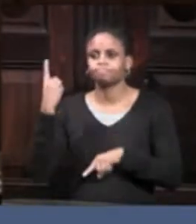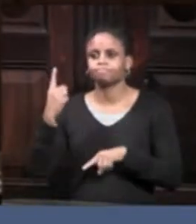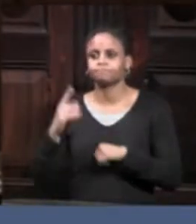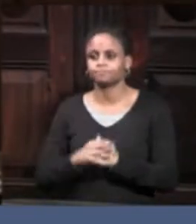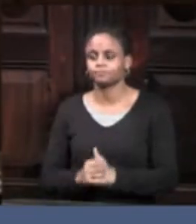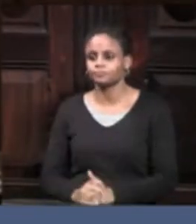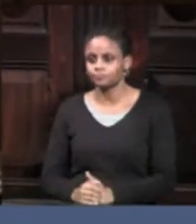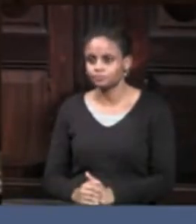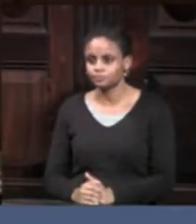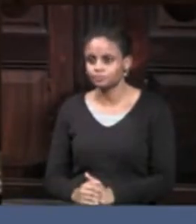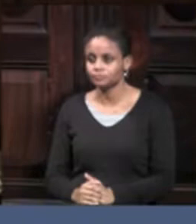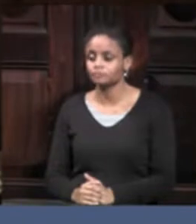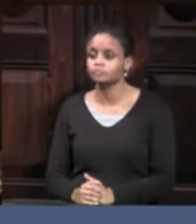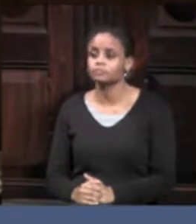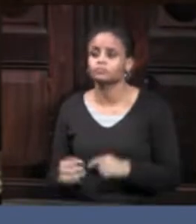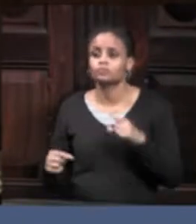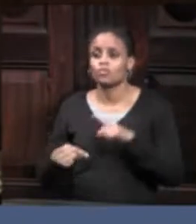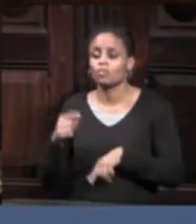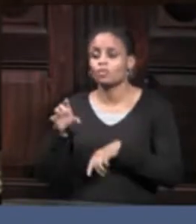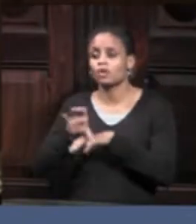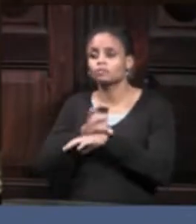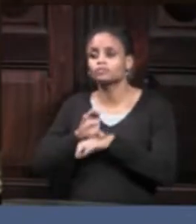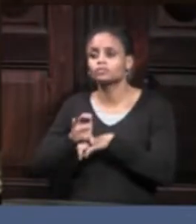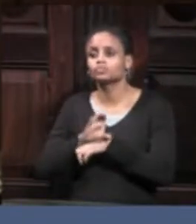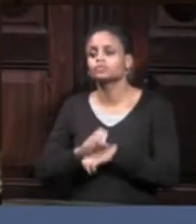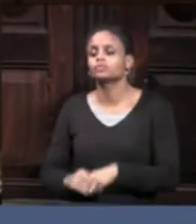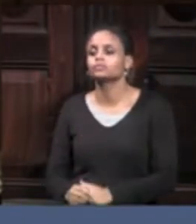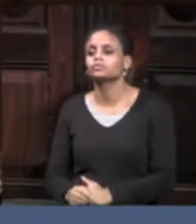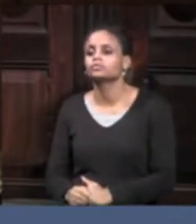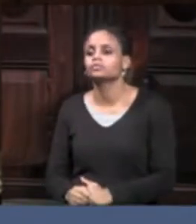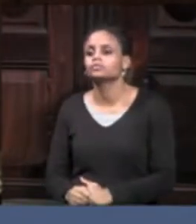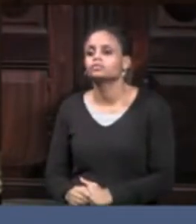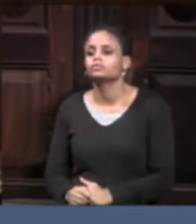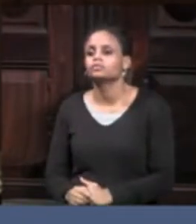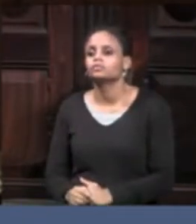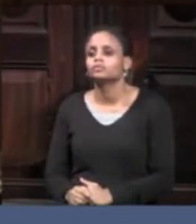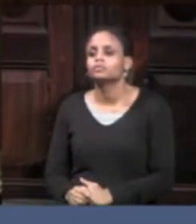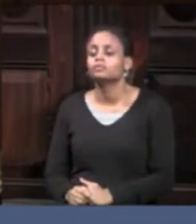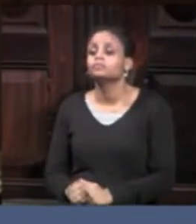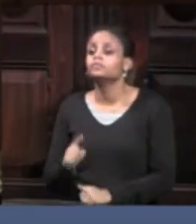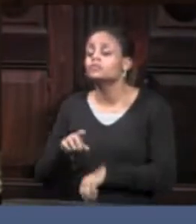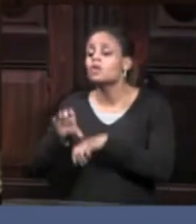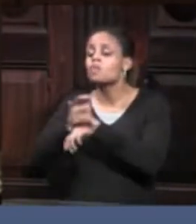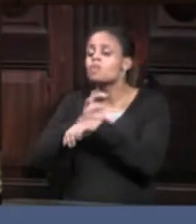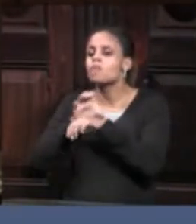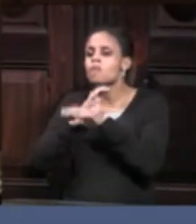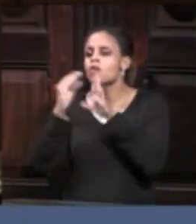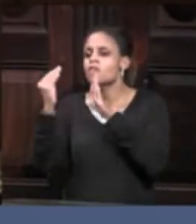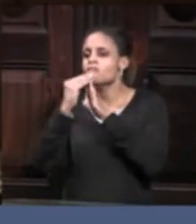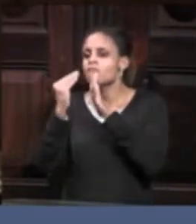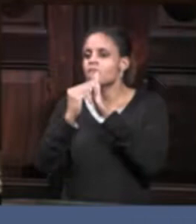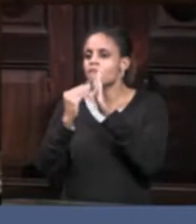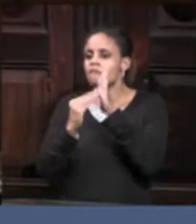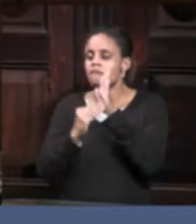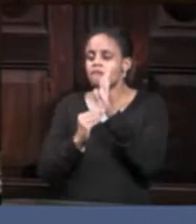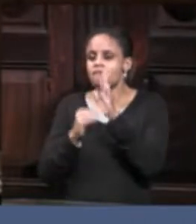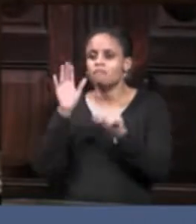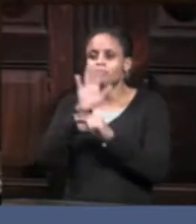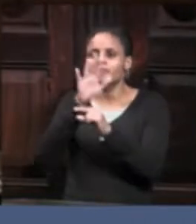É inconstitucional. A Carta Constitucional defende a vida, só não